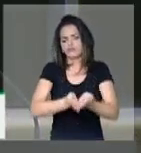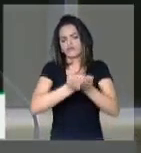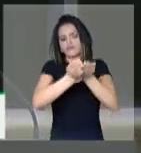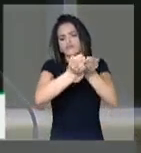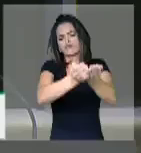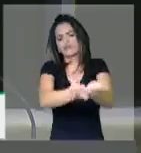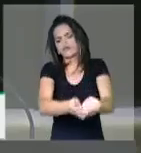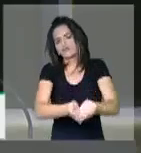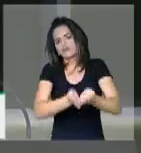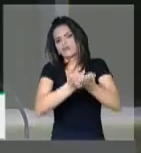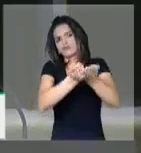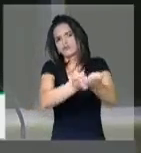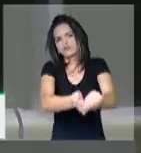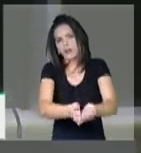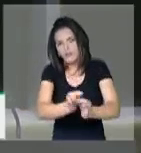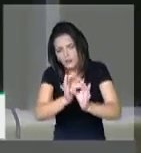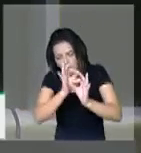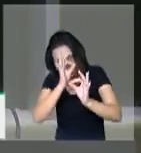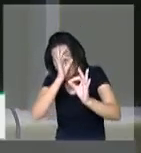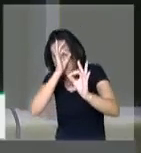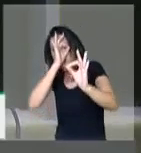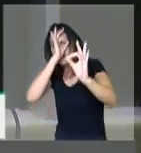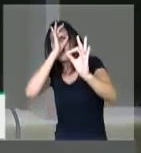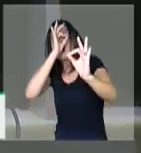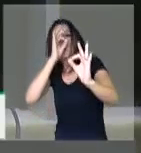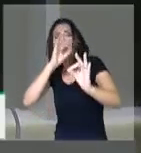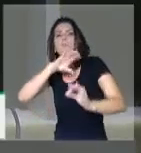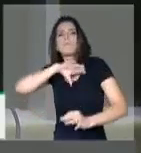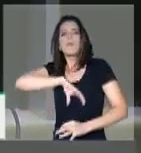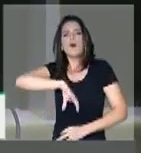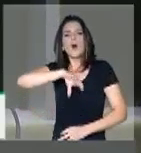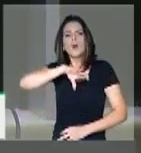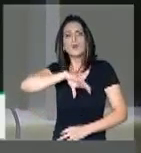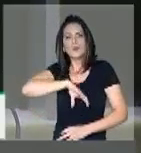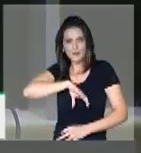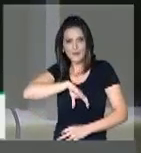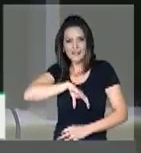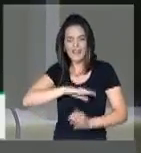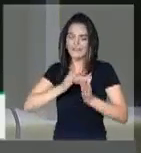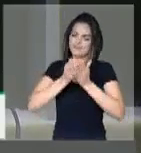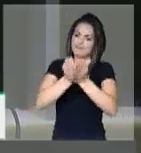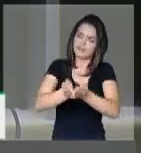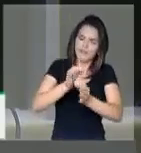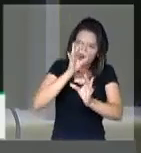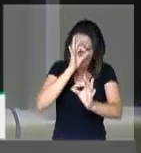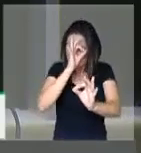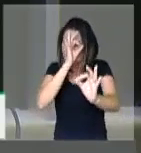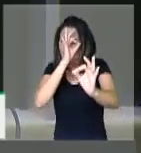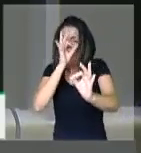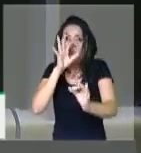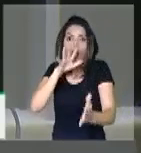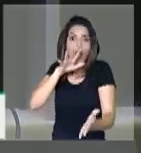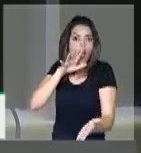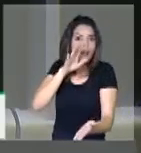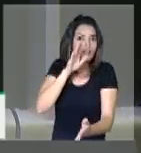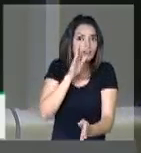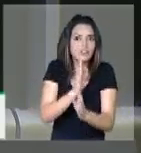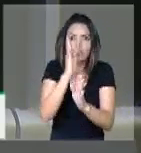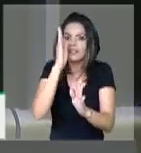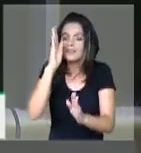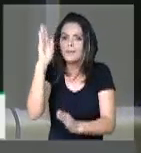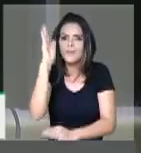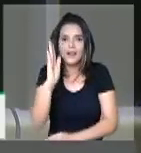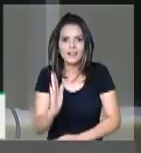trabalhadora tem lutado muito para conquistar o seu justo e devido